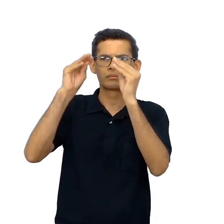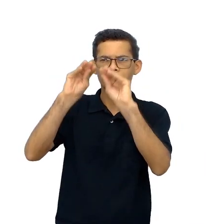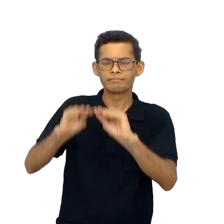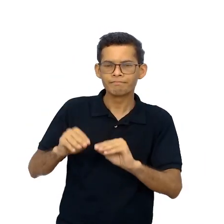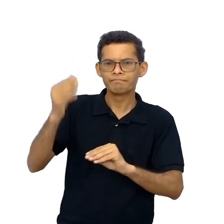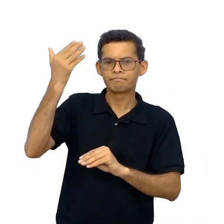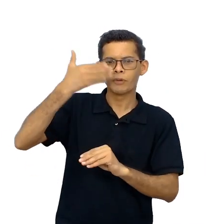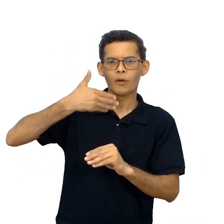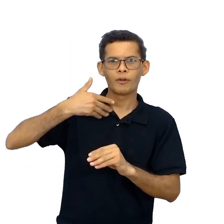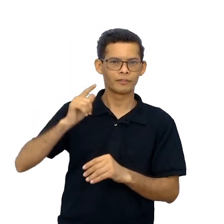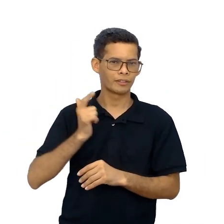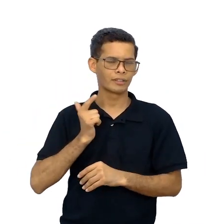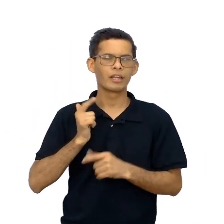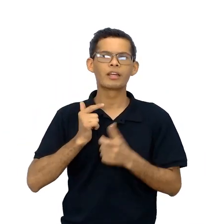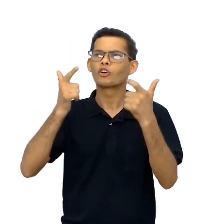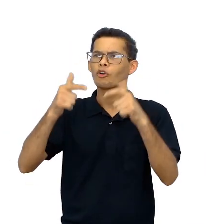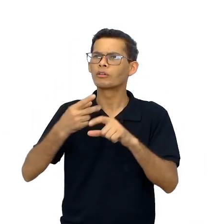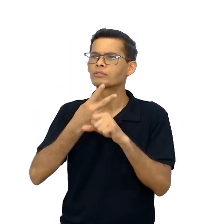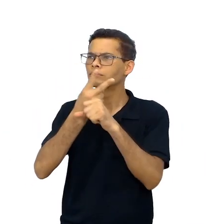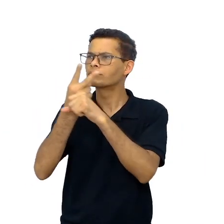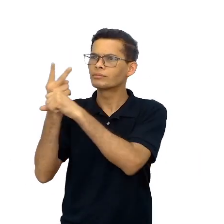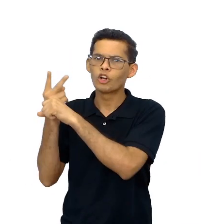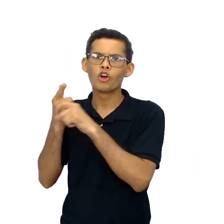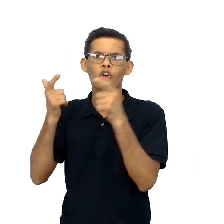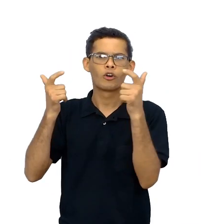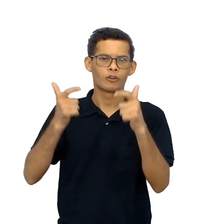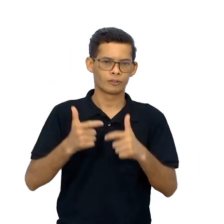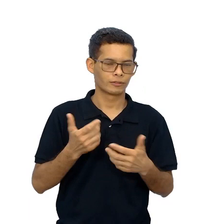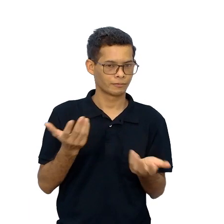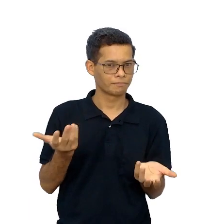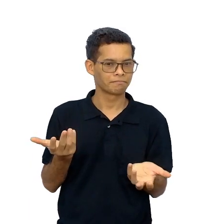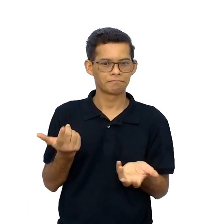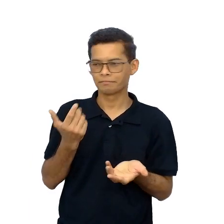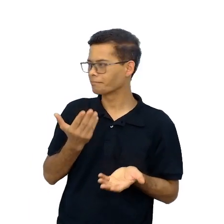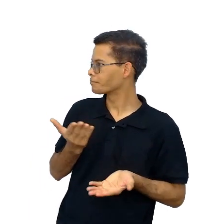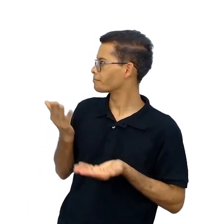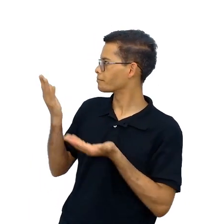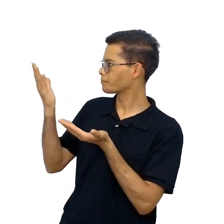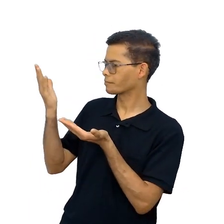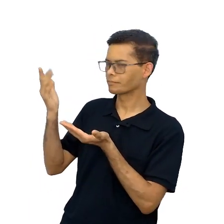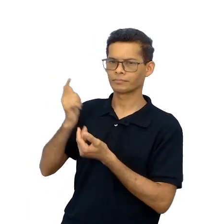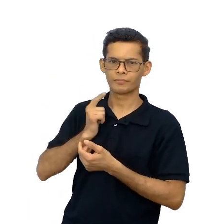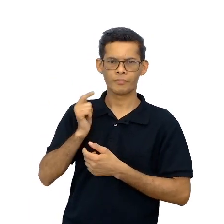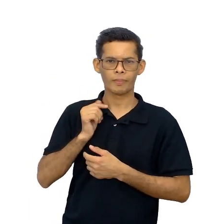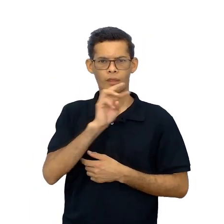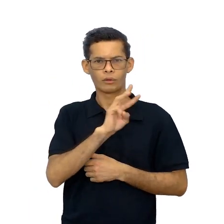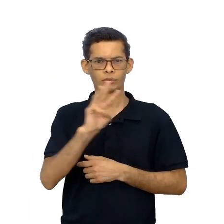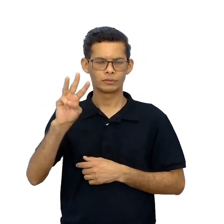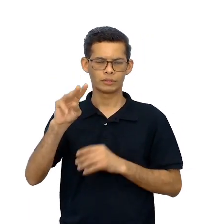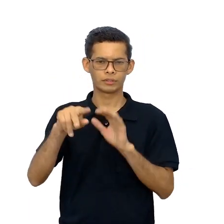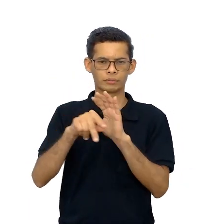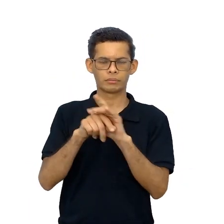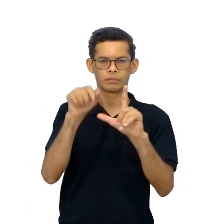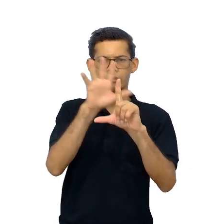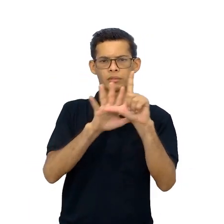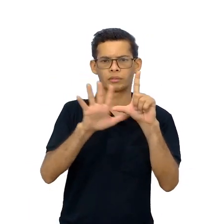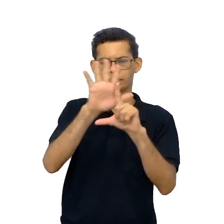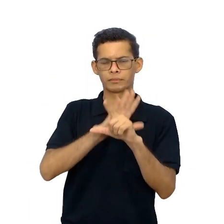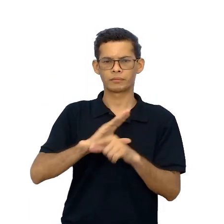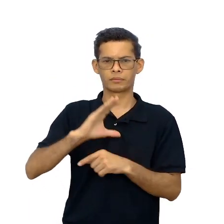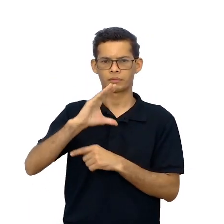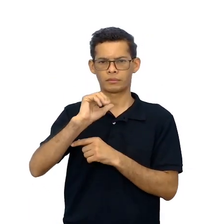evidências, né, o que a gente pode buscar nessas avaliações, né. Então, aqui a gente tem o site do CAED, né, essa plataforma, ela